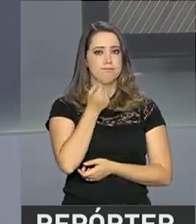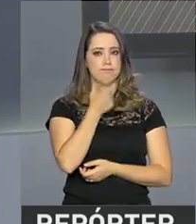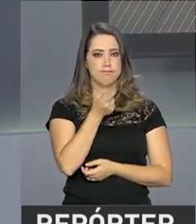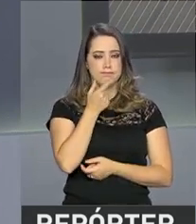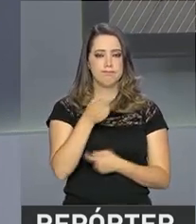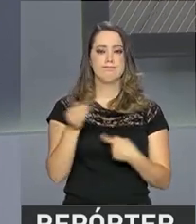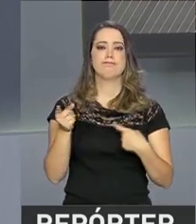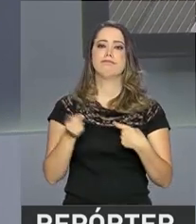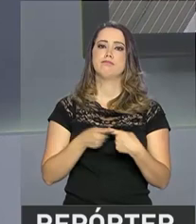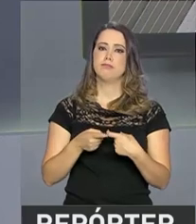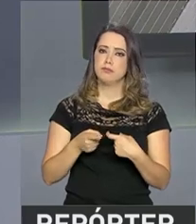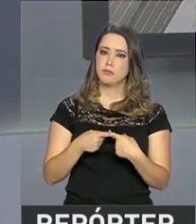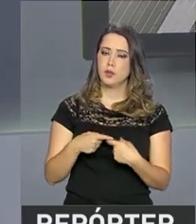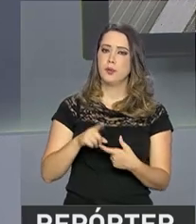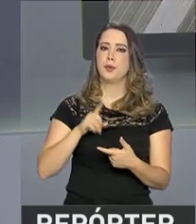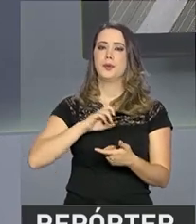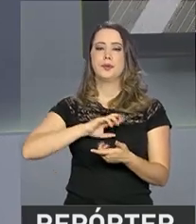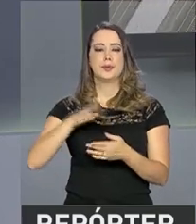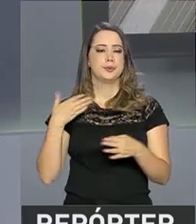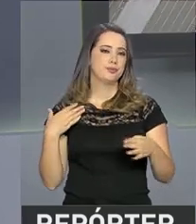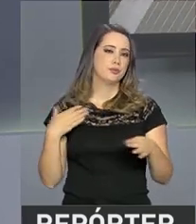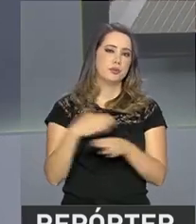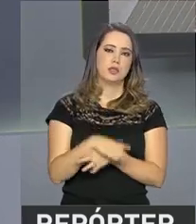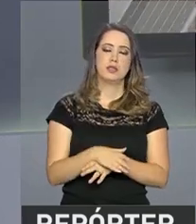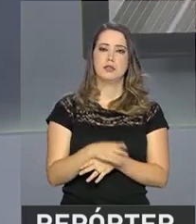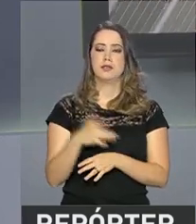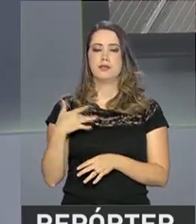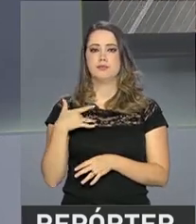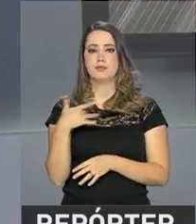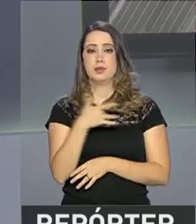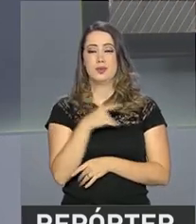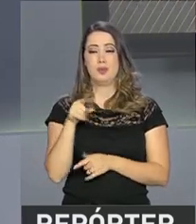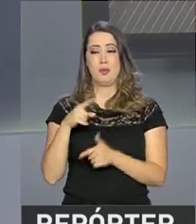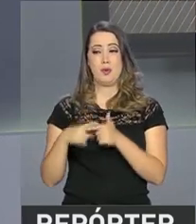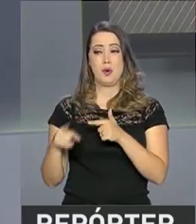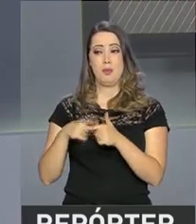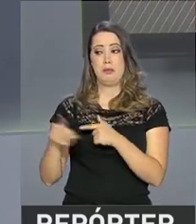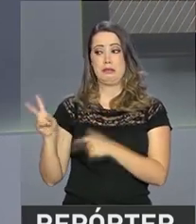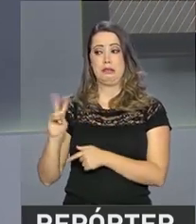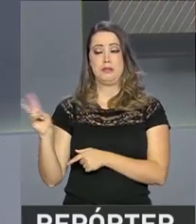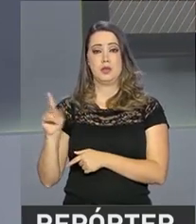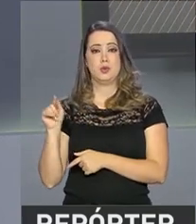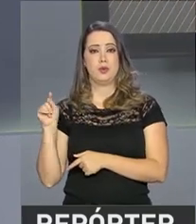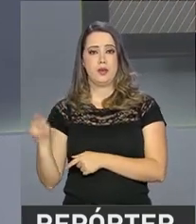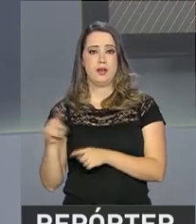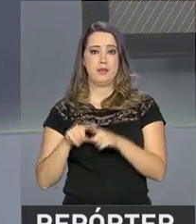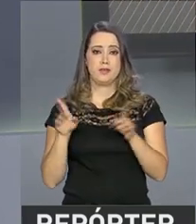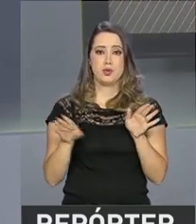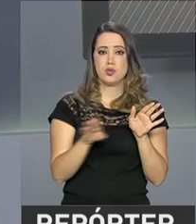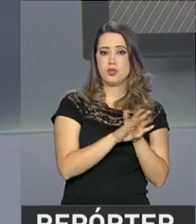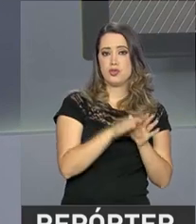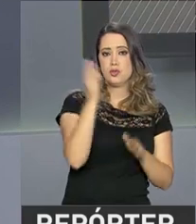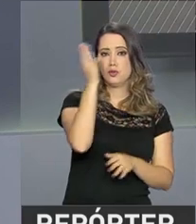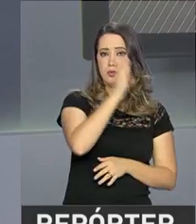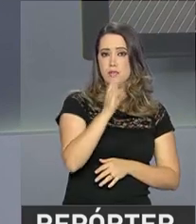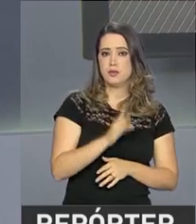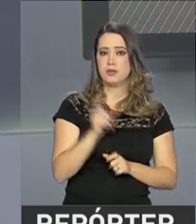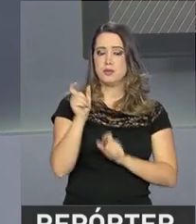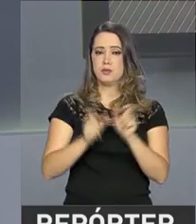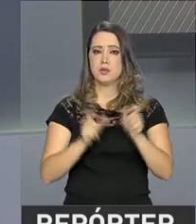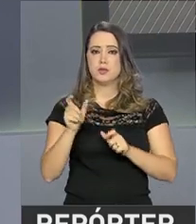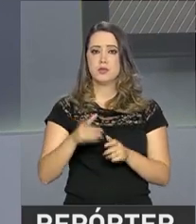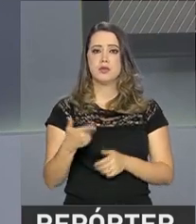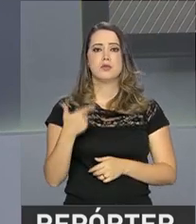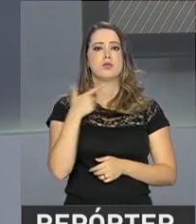está entre os problemas que agravam a crise humanitária na venezuela mas quando cruzam a fronteira e chegam ao brasil os imigrantes